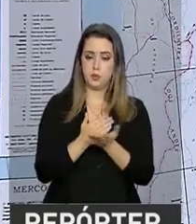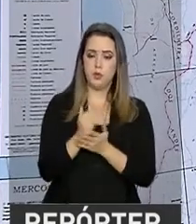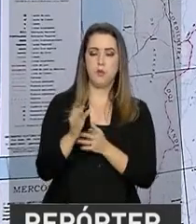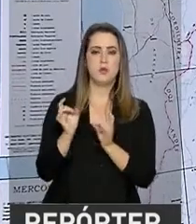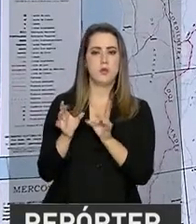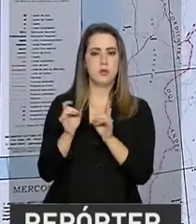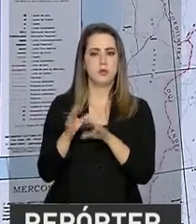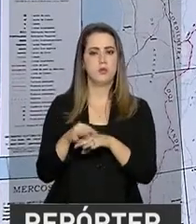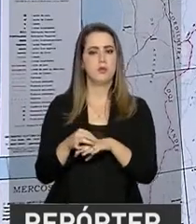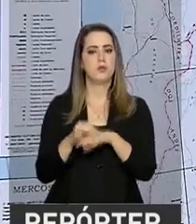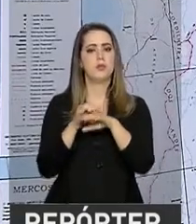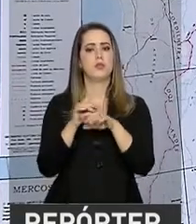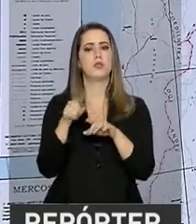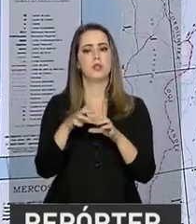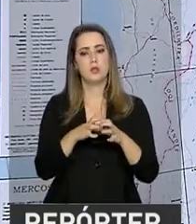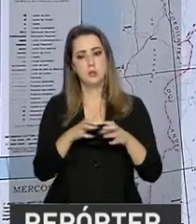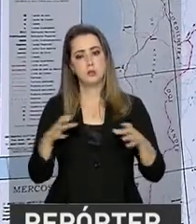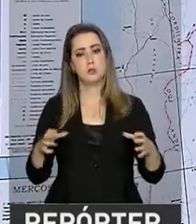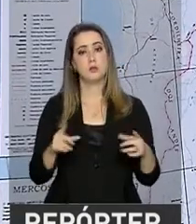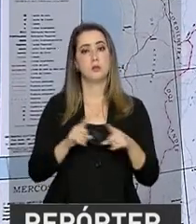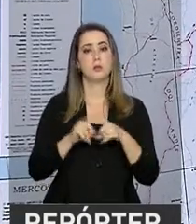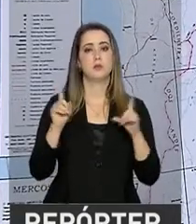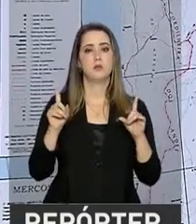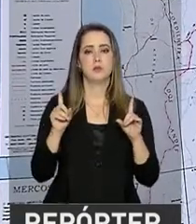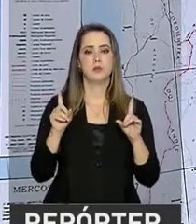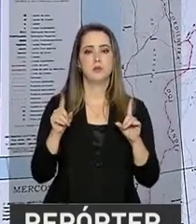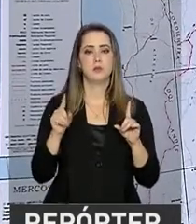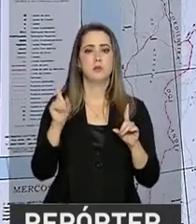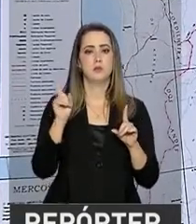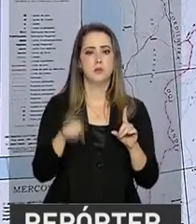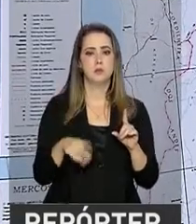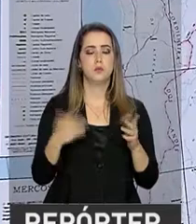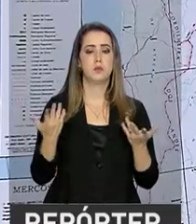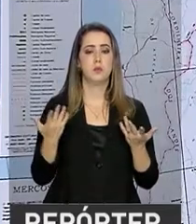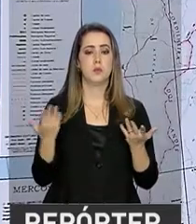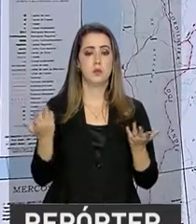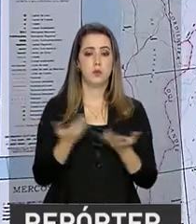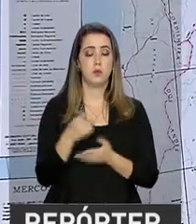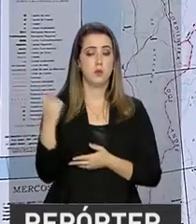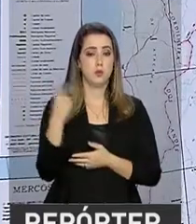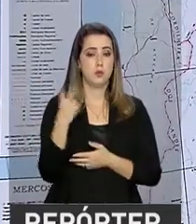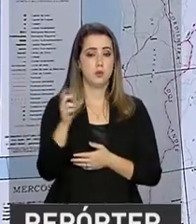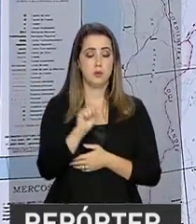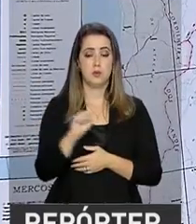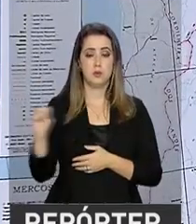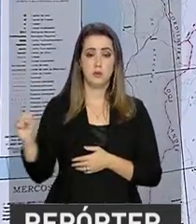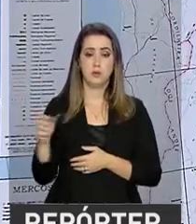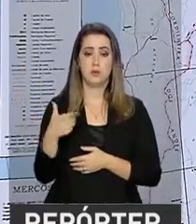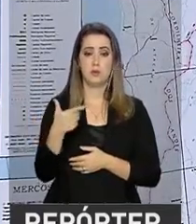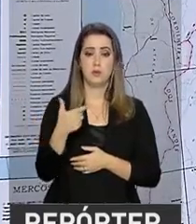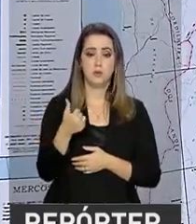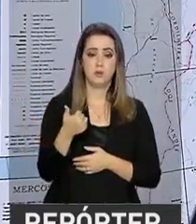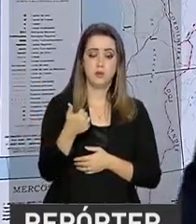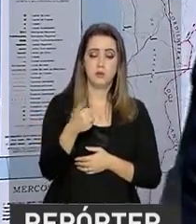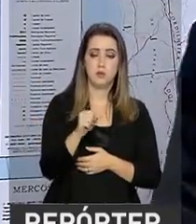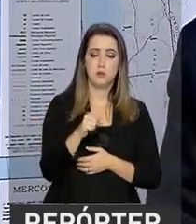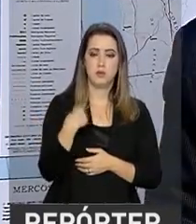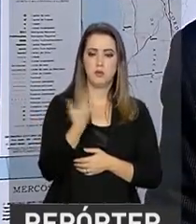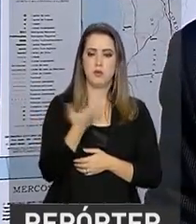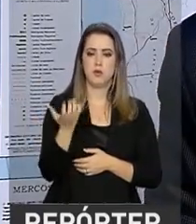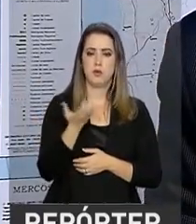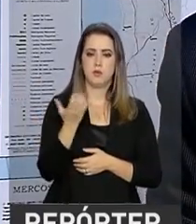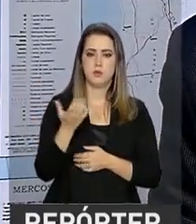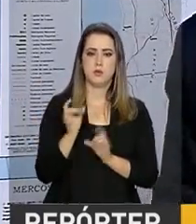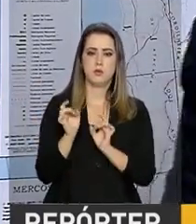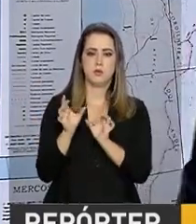uma operação gigantesca, mas até o início do segundo semestre de 2018, pretendemos